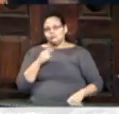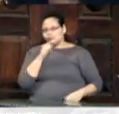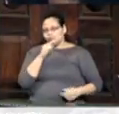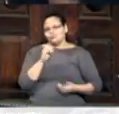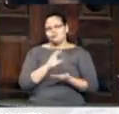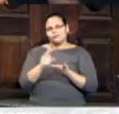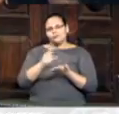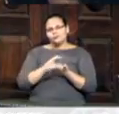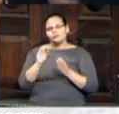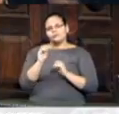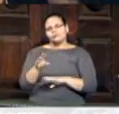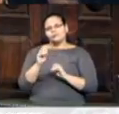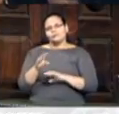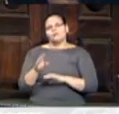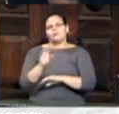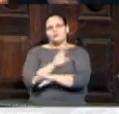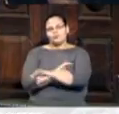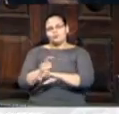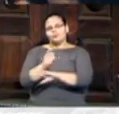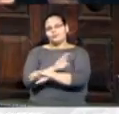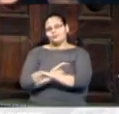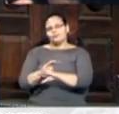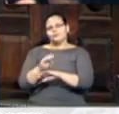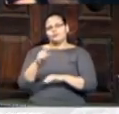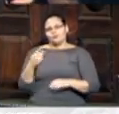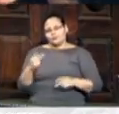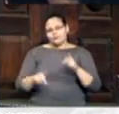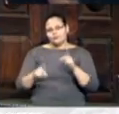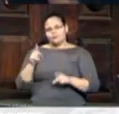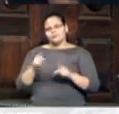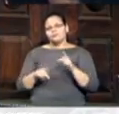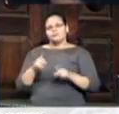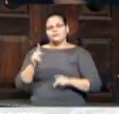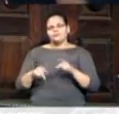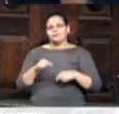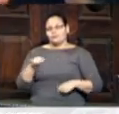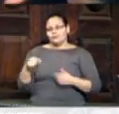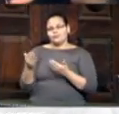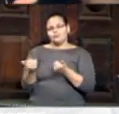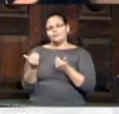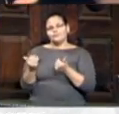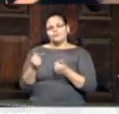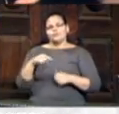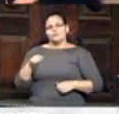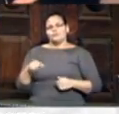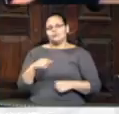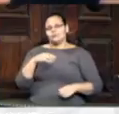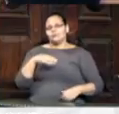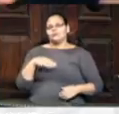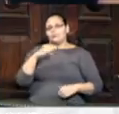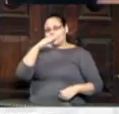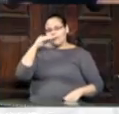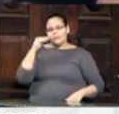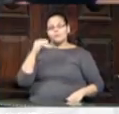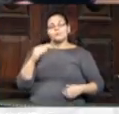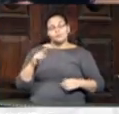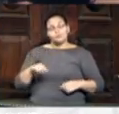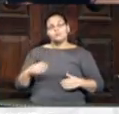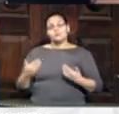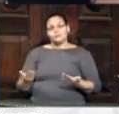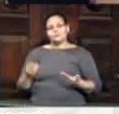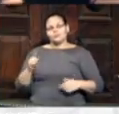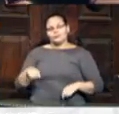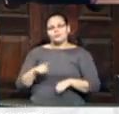na educação e na cultura da nossa população, dos nossos jovens, dos nossos adultos? Então, hoje é